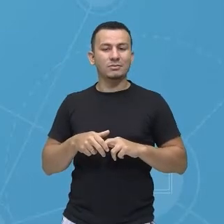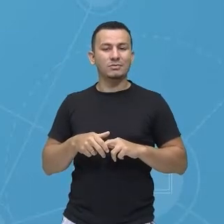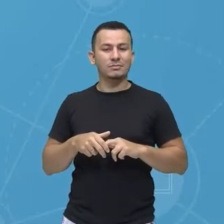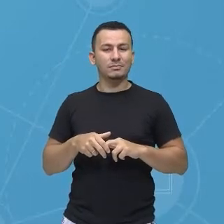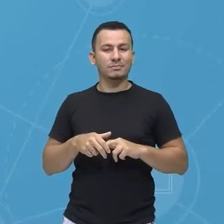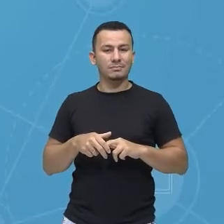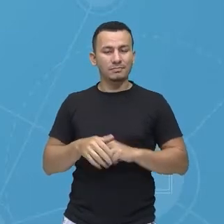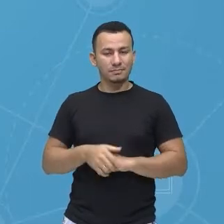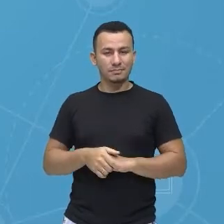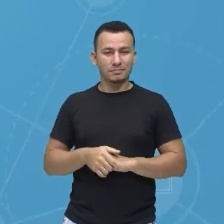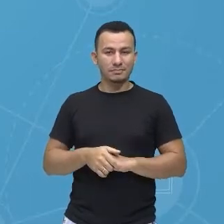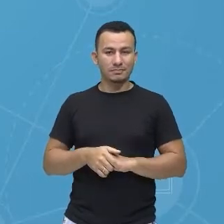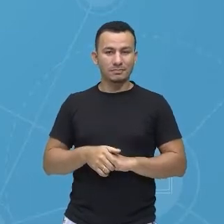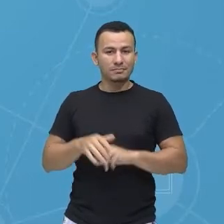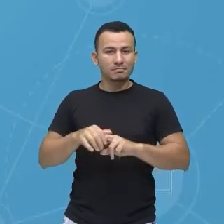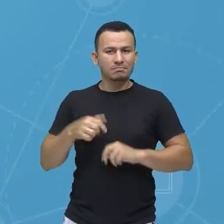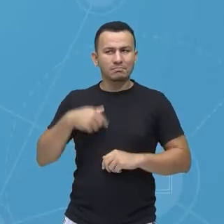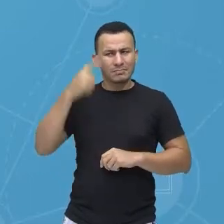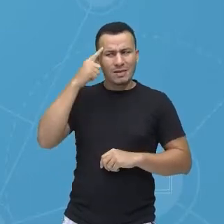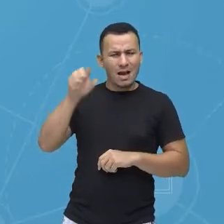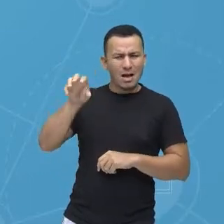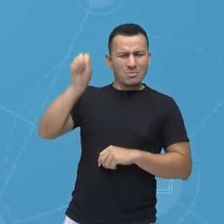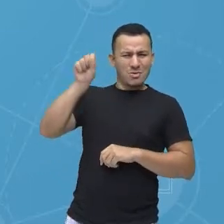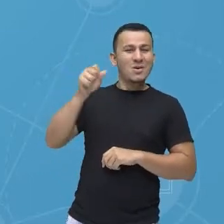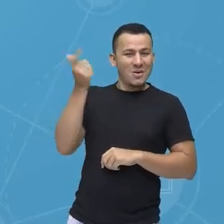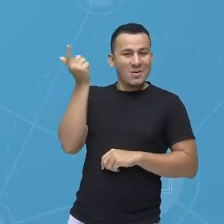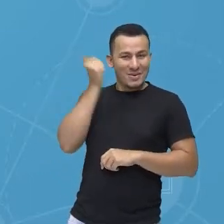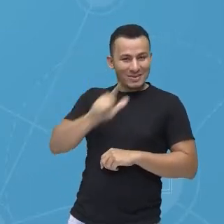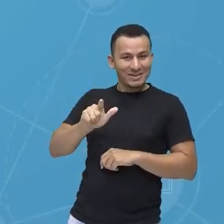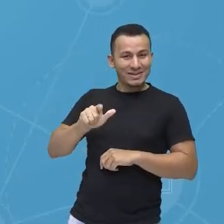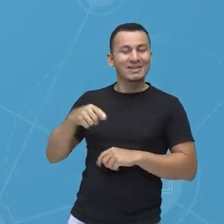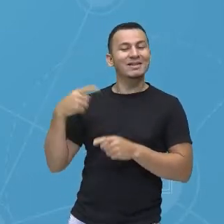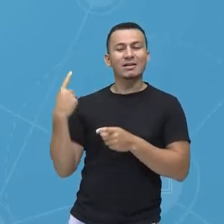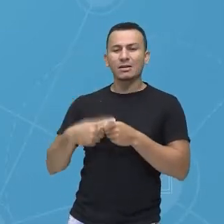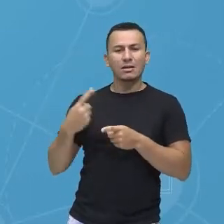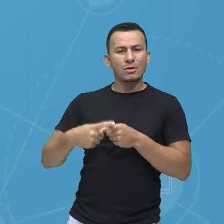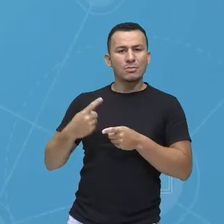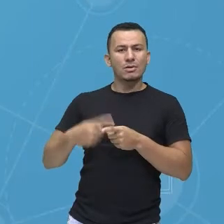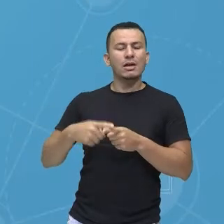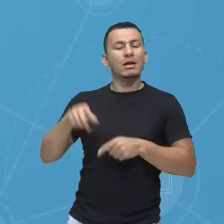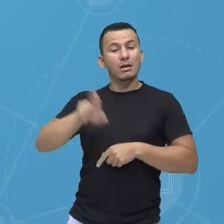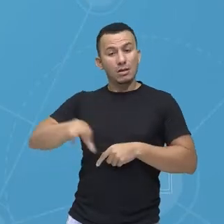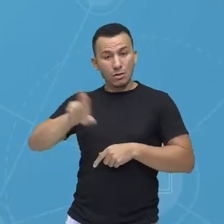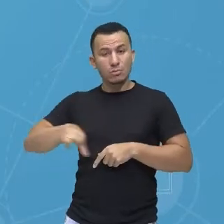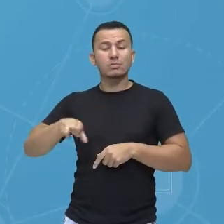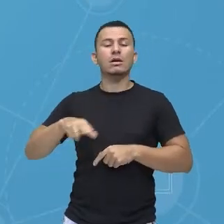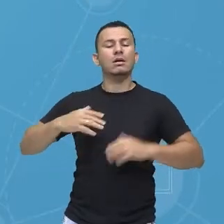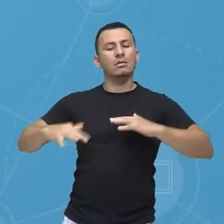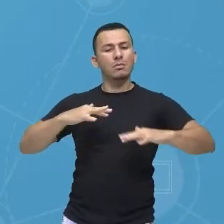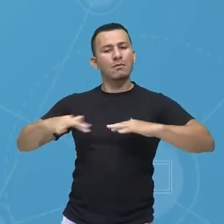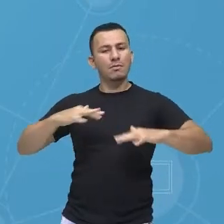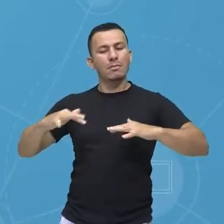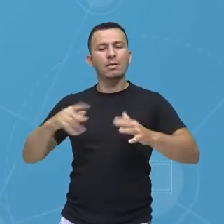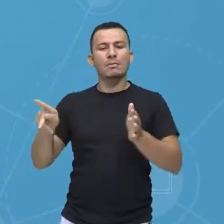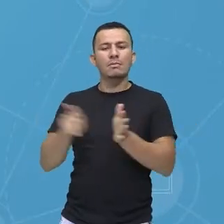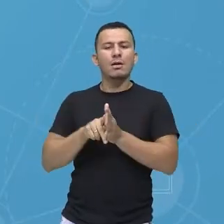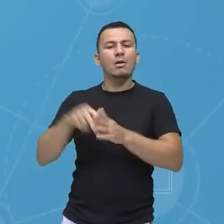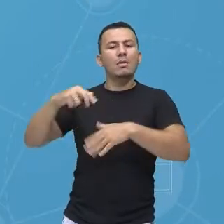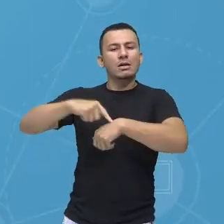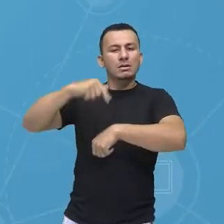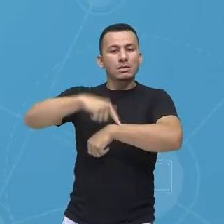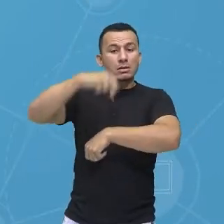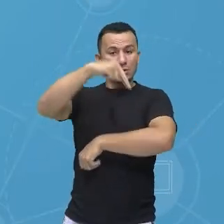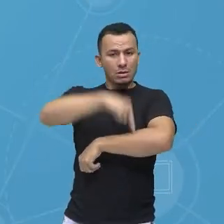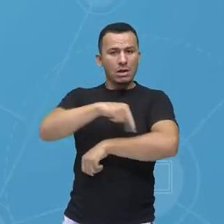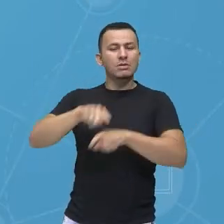grande sacada assim, do parkour, né? Porque ele utiliza esses movimentos ginásticos de uma forma